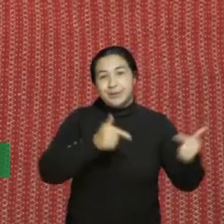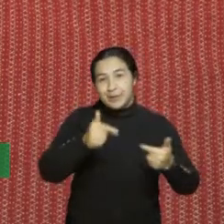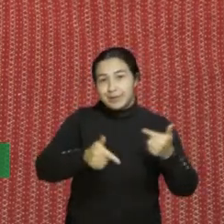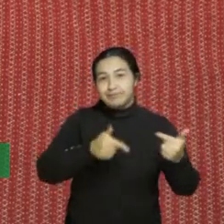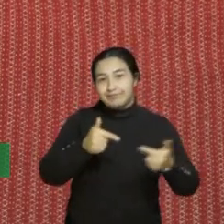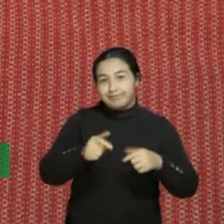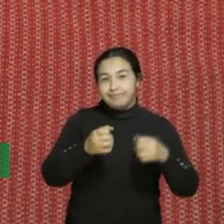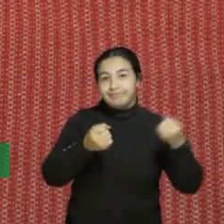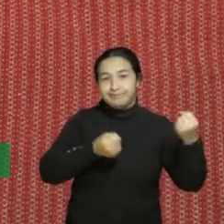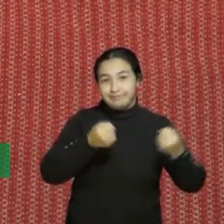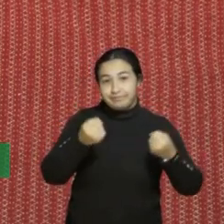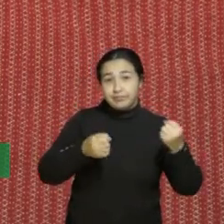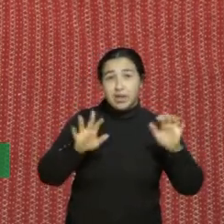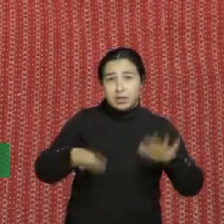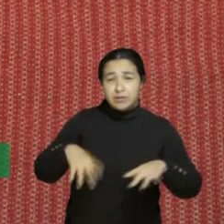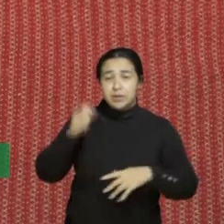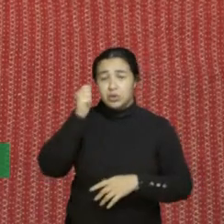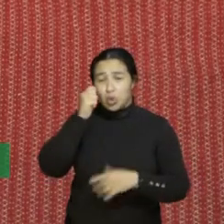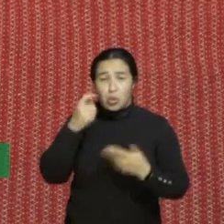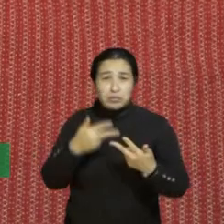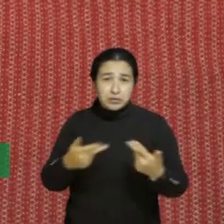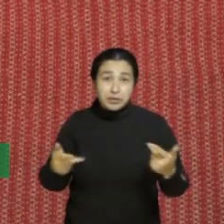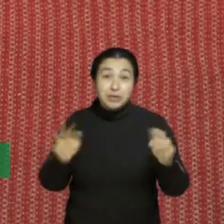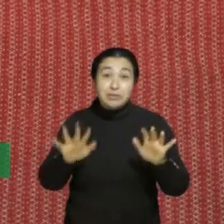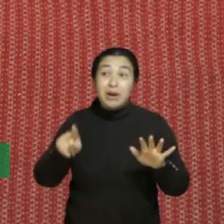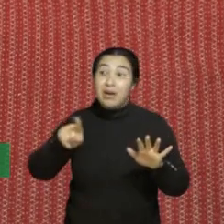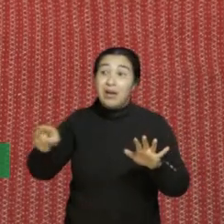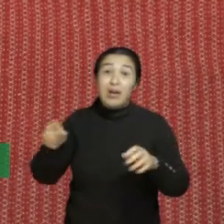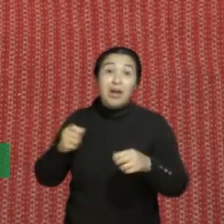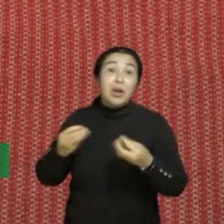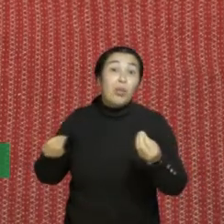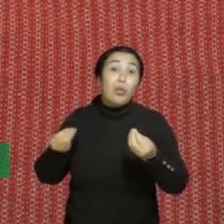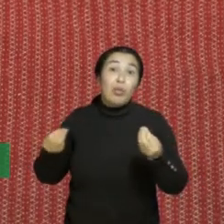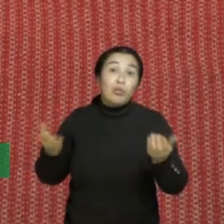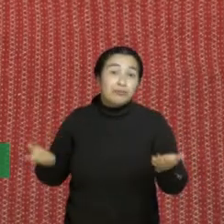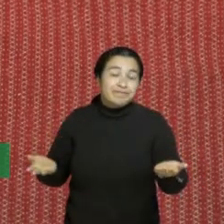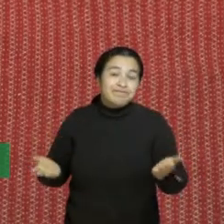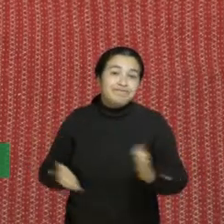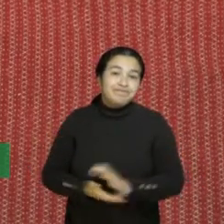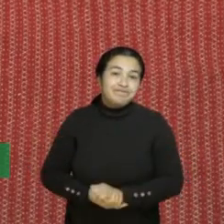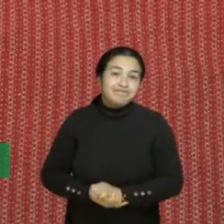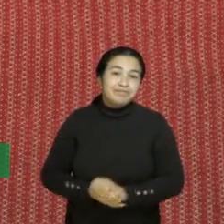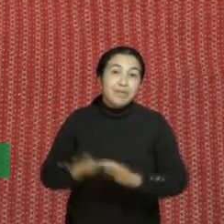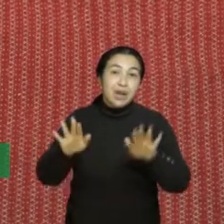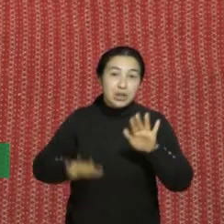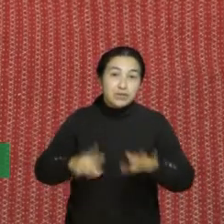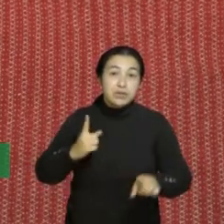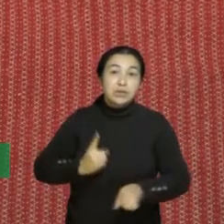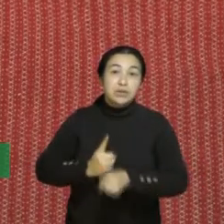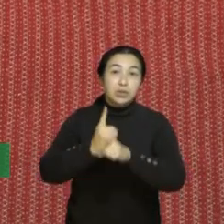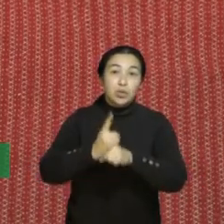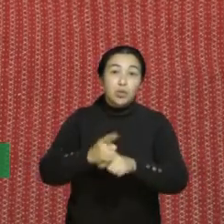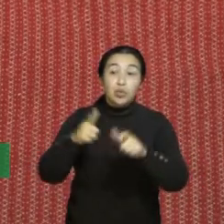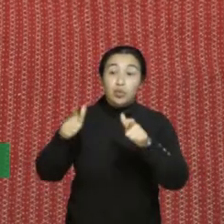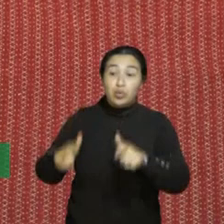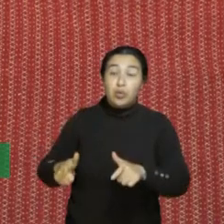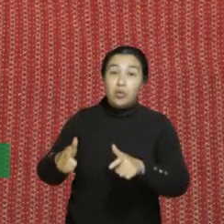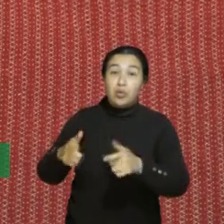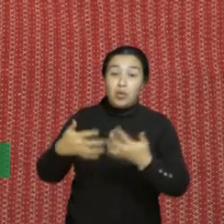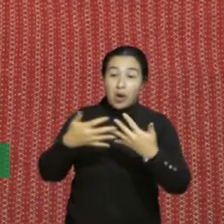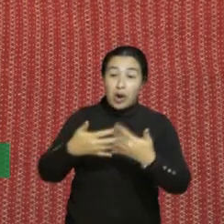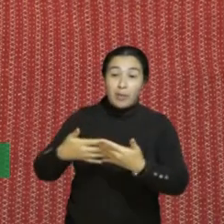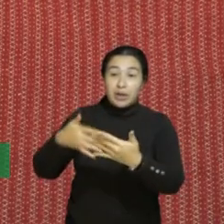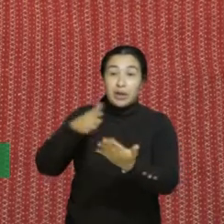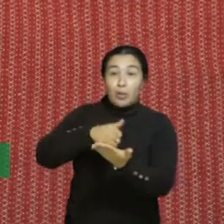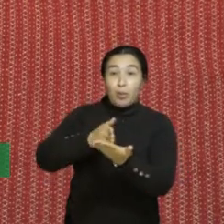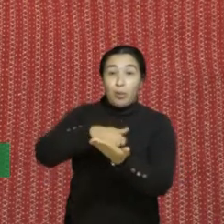gente para, dorme num hotel, alguma coisa. Mas e o caminhoneiro faz como? Por isso que a gente encontra, às vezes, numa reta, um caminhão tombado, numa curva que